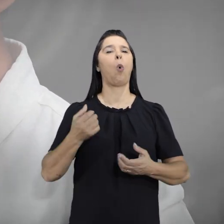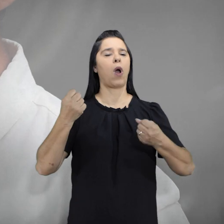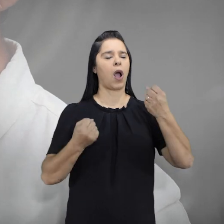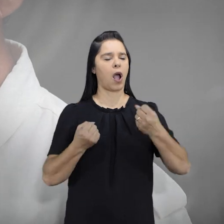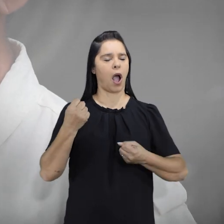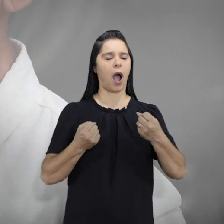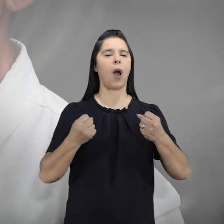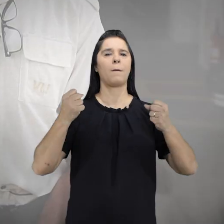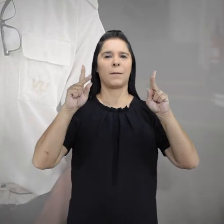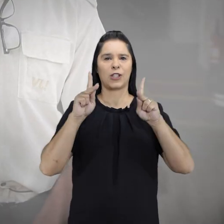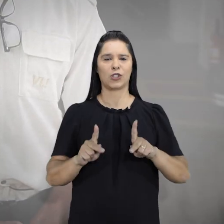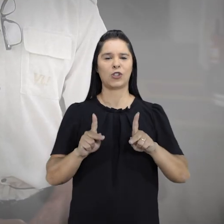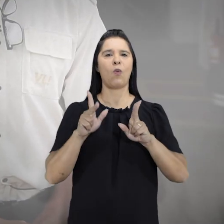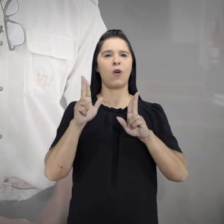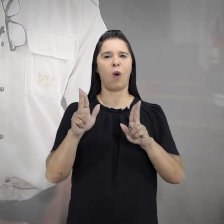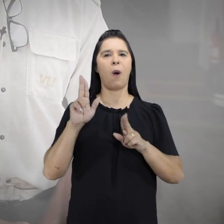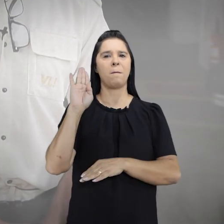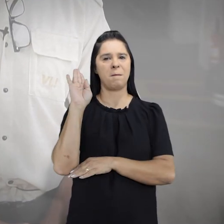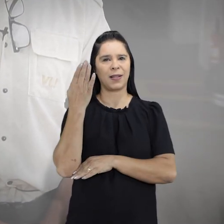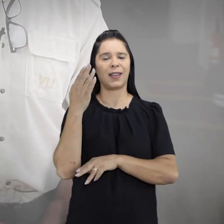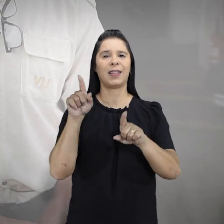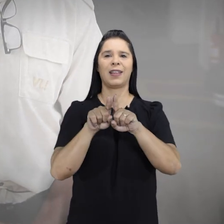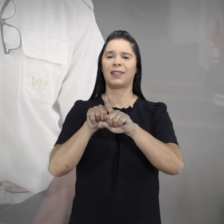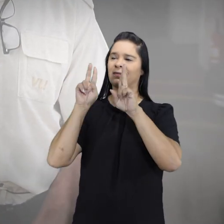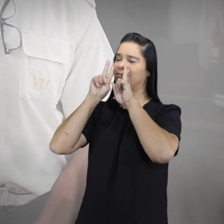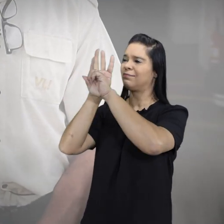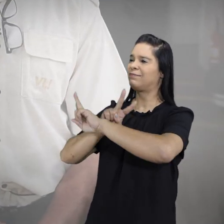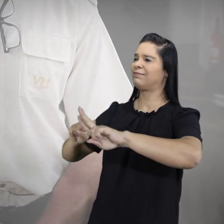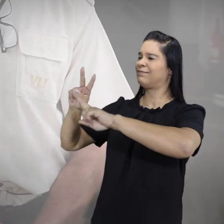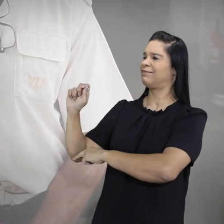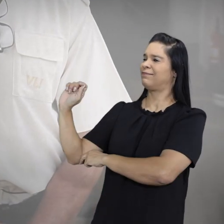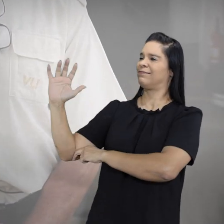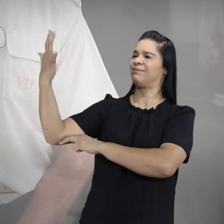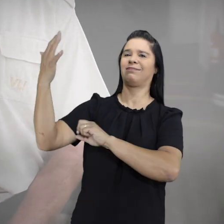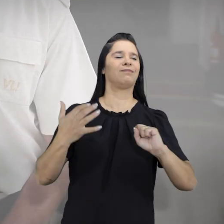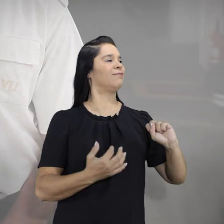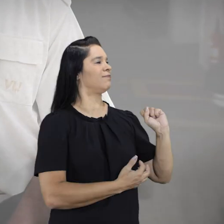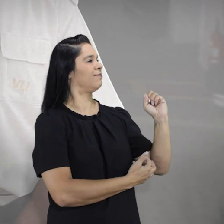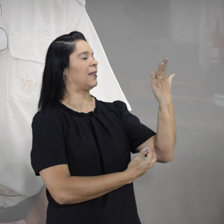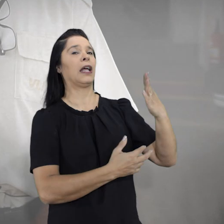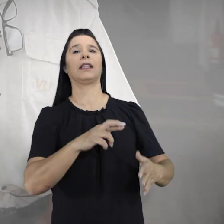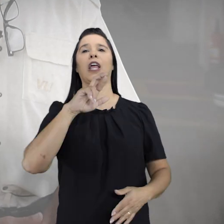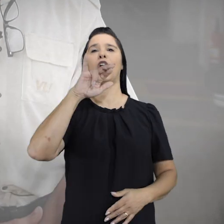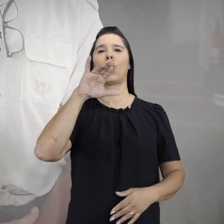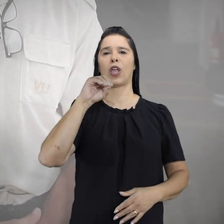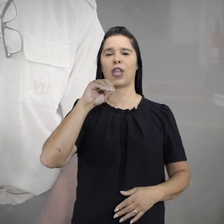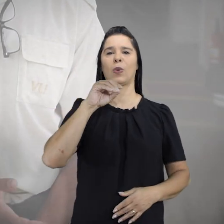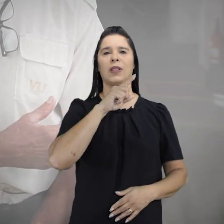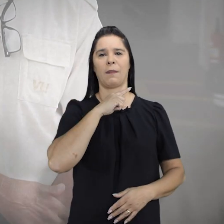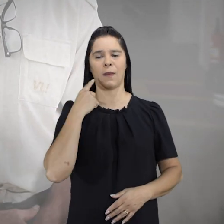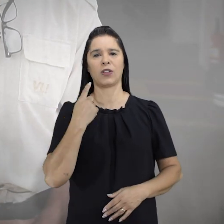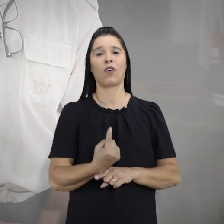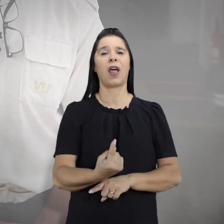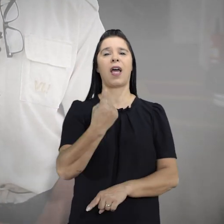em madeiras, conforme na época. Tem a paisagem também, um cenário muito bonito. Tem o Rio das Mortes, né? Que foi palco da Guerra dos Emboabas,